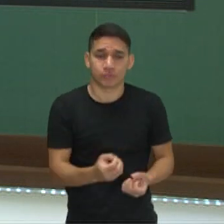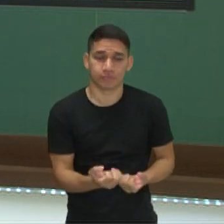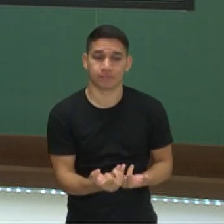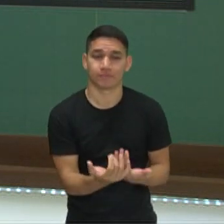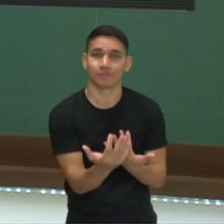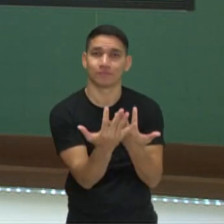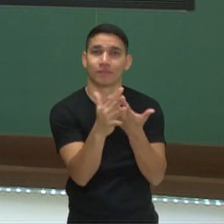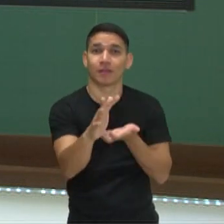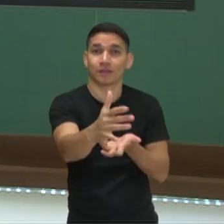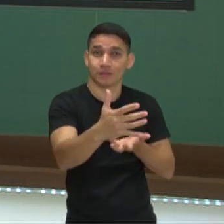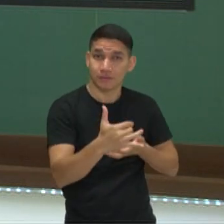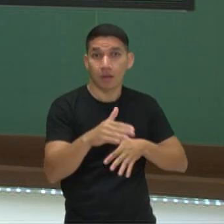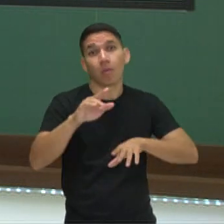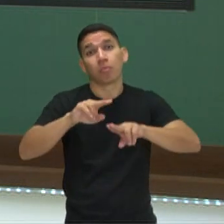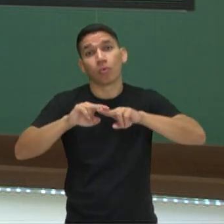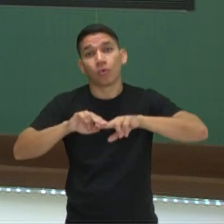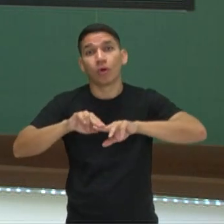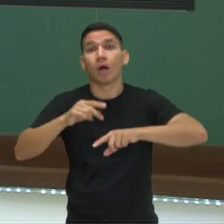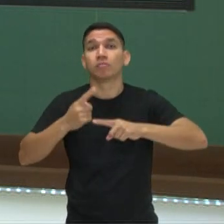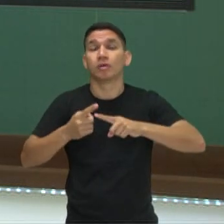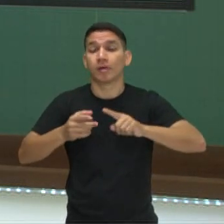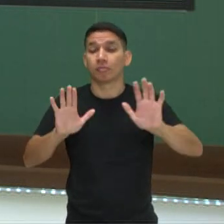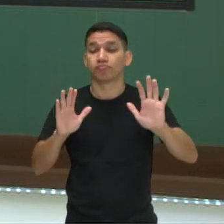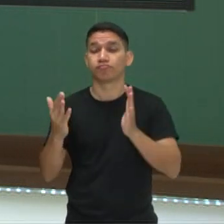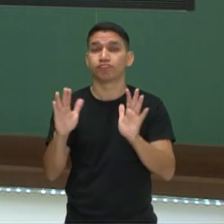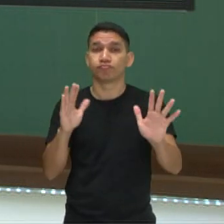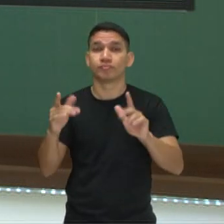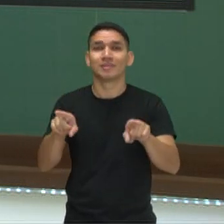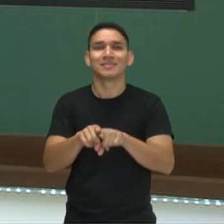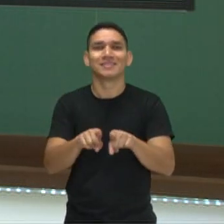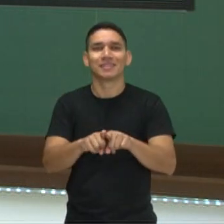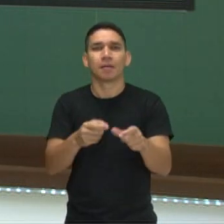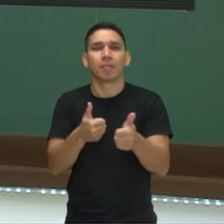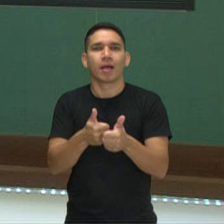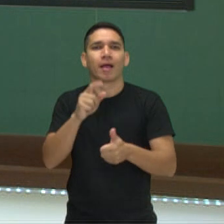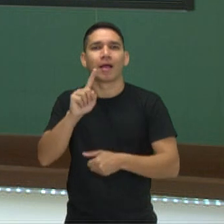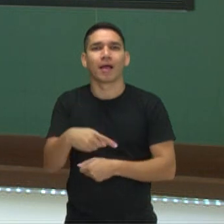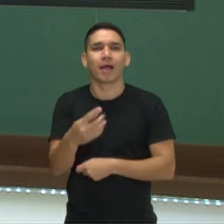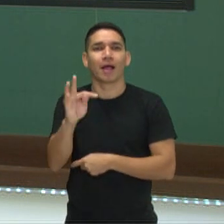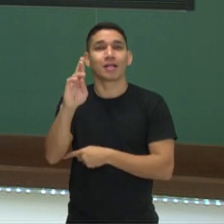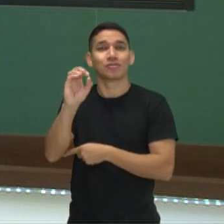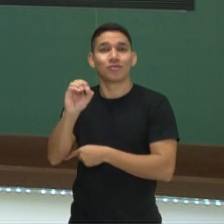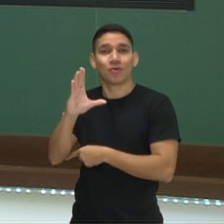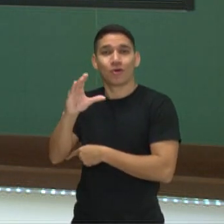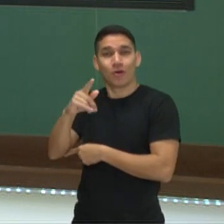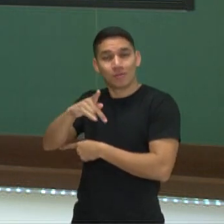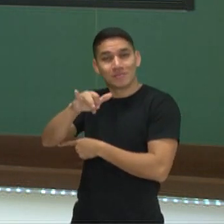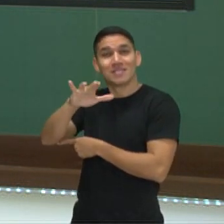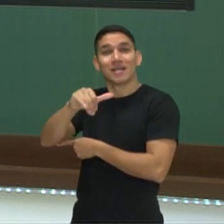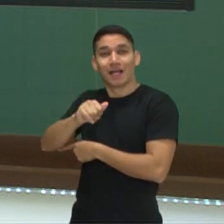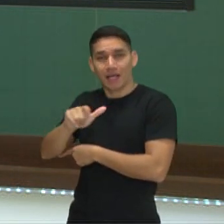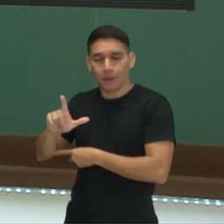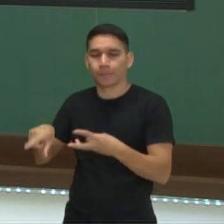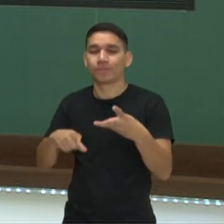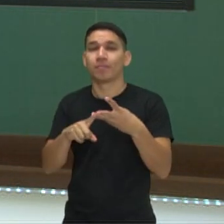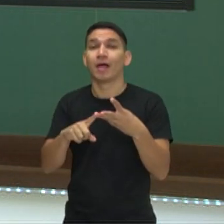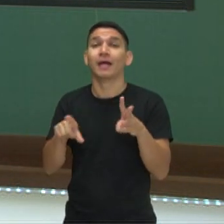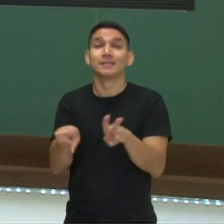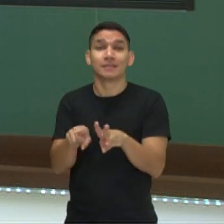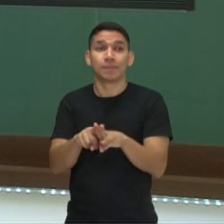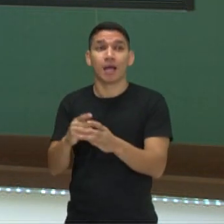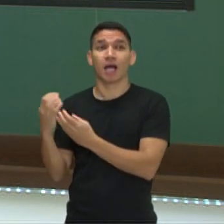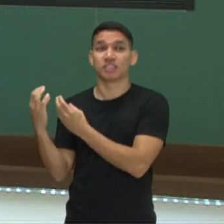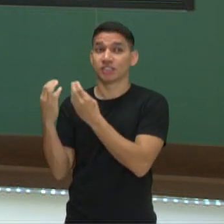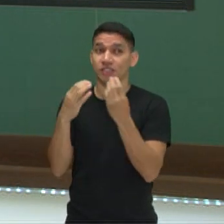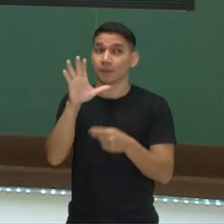parte do clima do México é um clima tropical e favorece o cultivo, por exemplo, do café. Mas também o milho